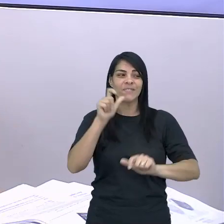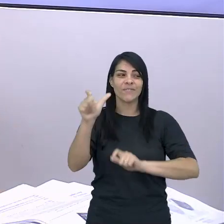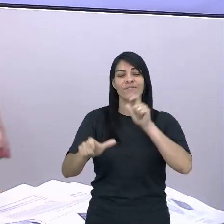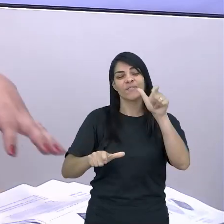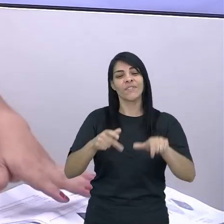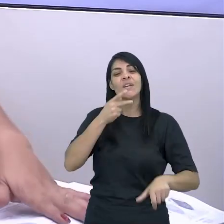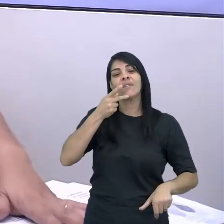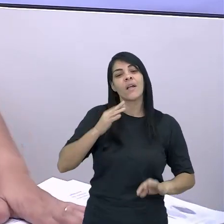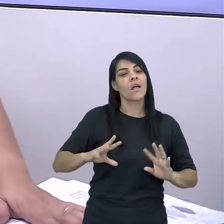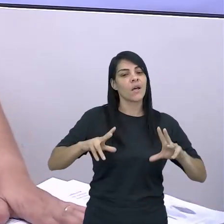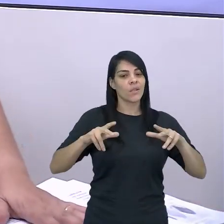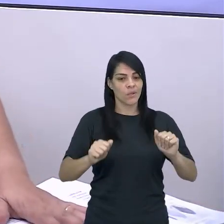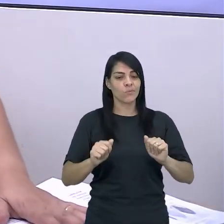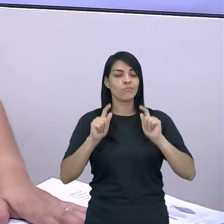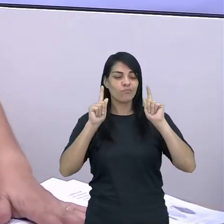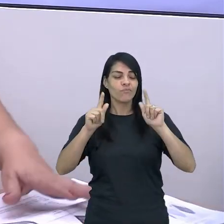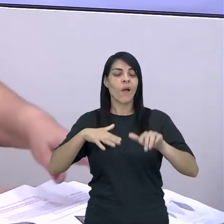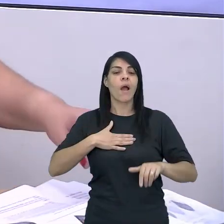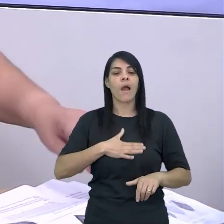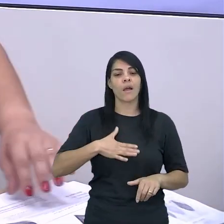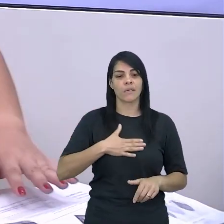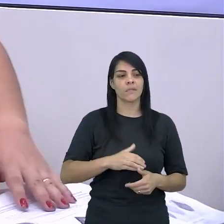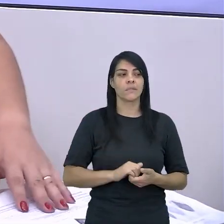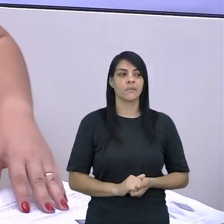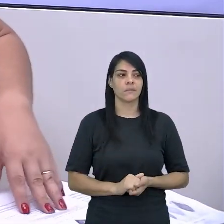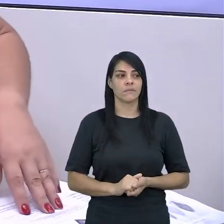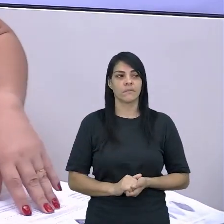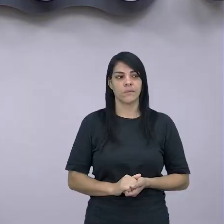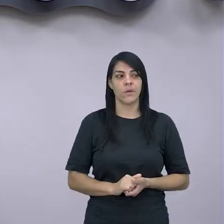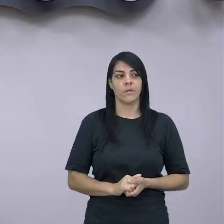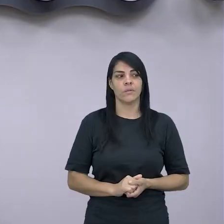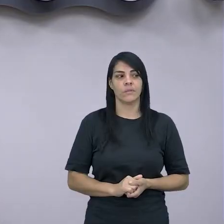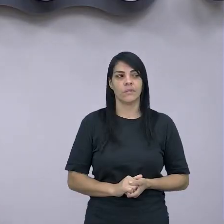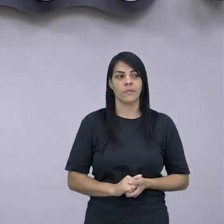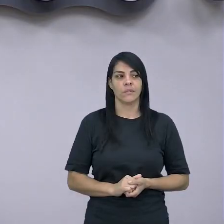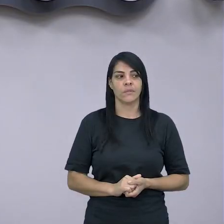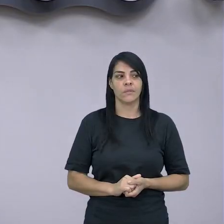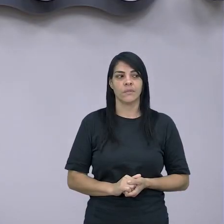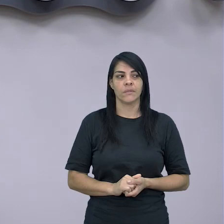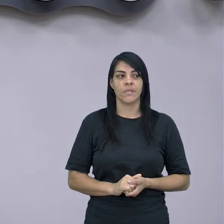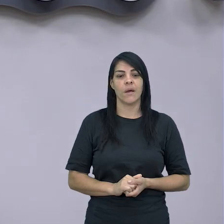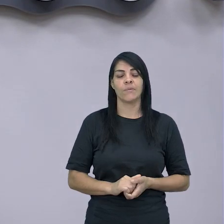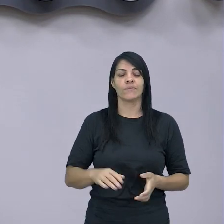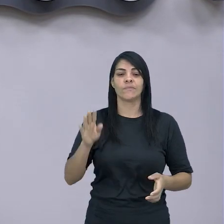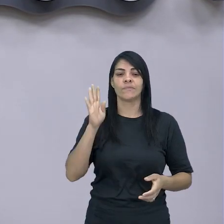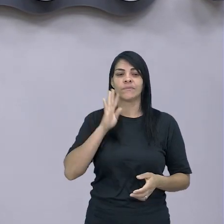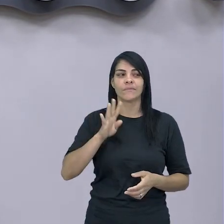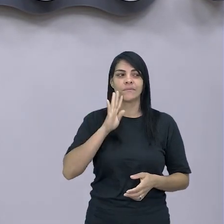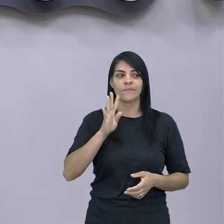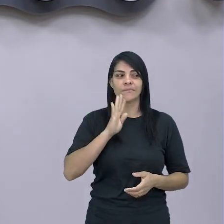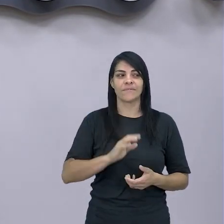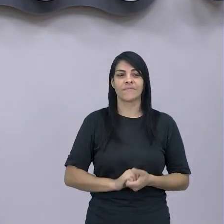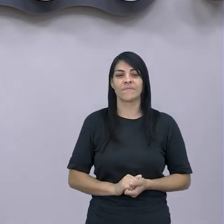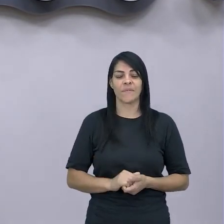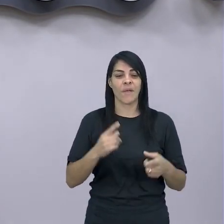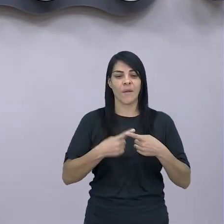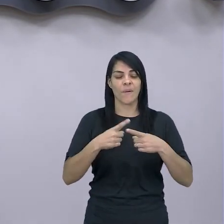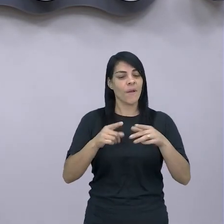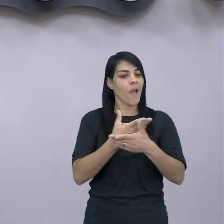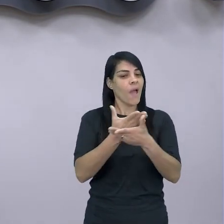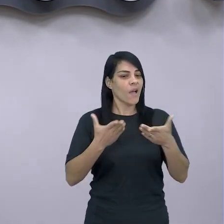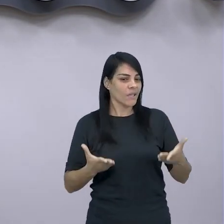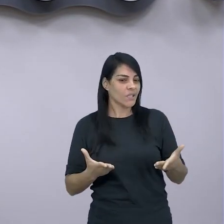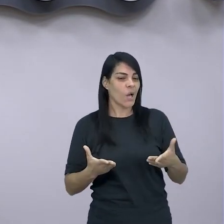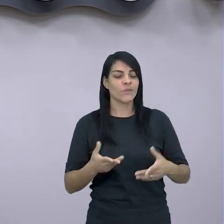mundo curte, todo mundo gosta. Ok? E é legal, Pro, que é um procedimento que a gente está partindo justamente